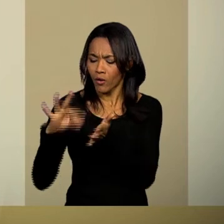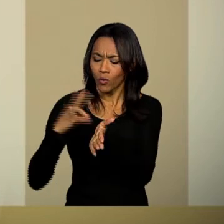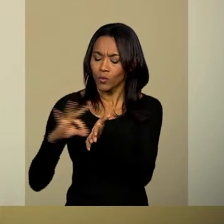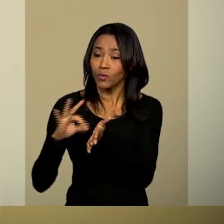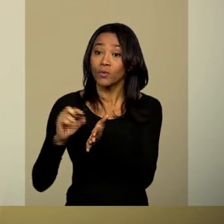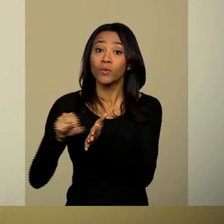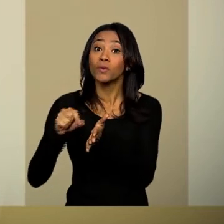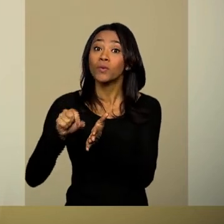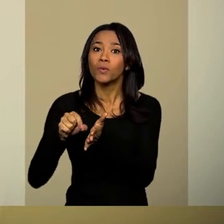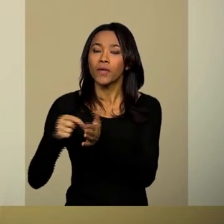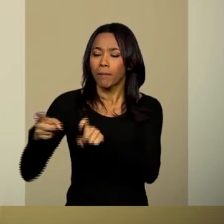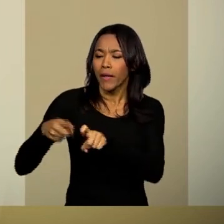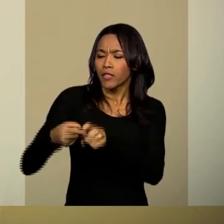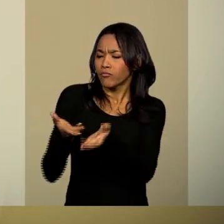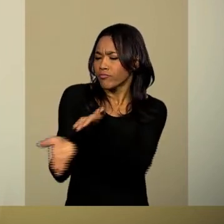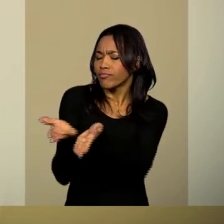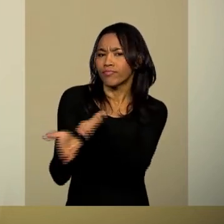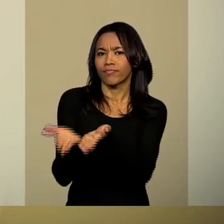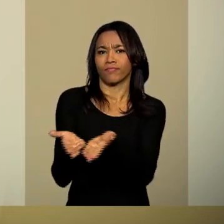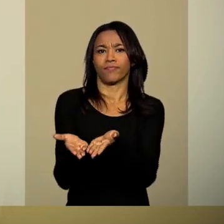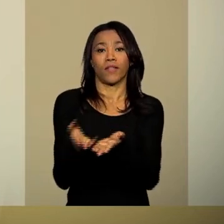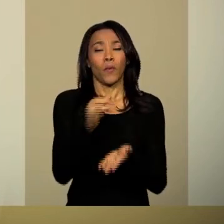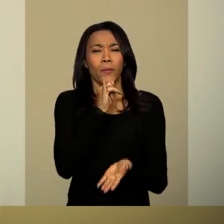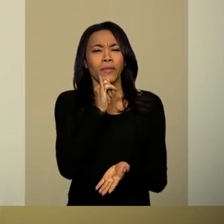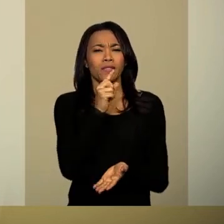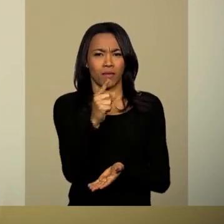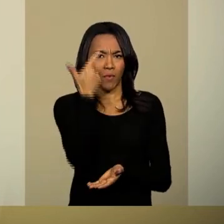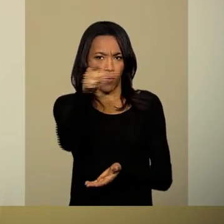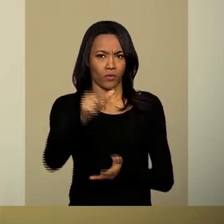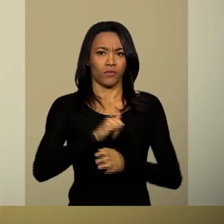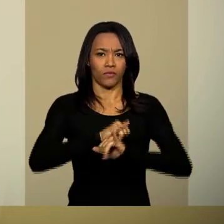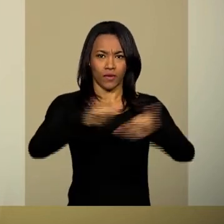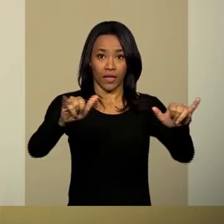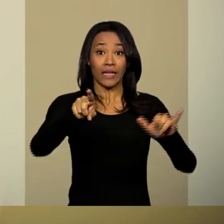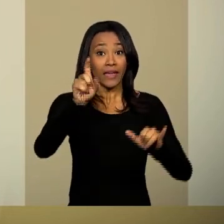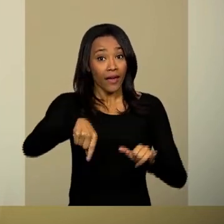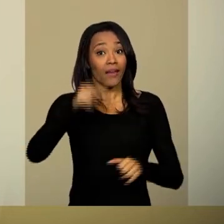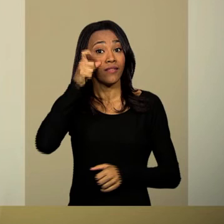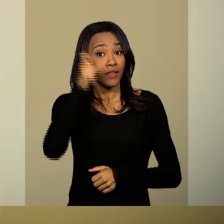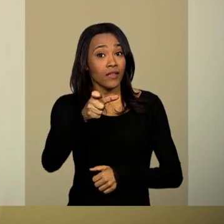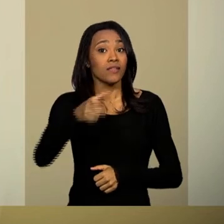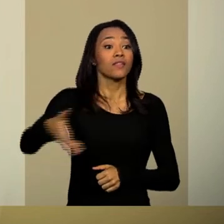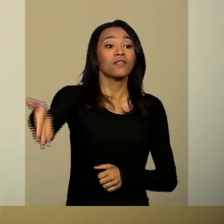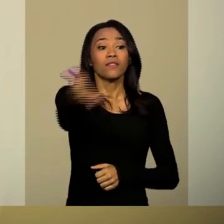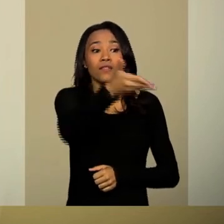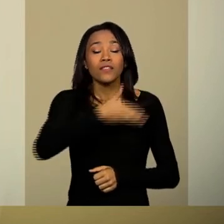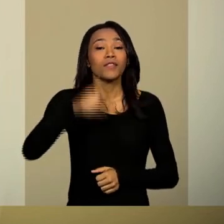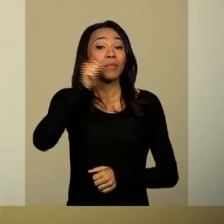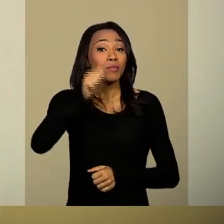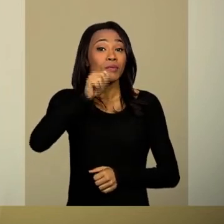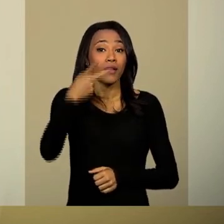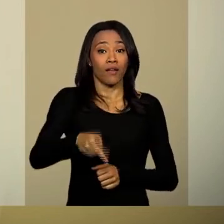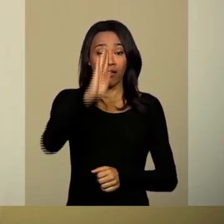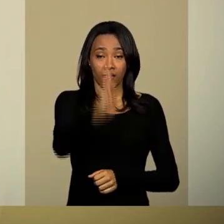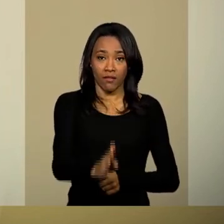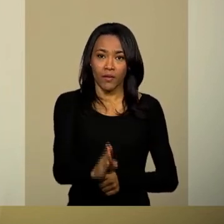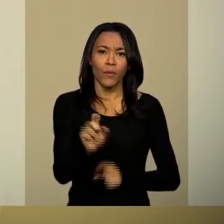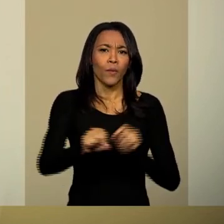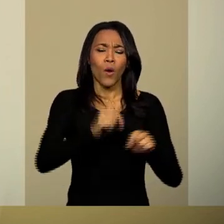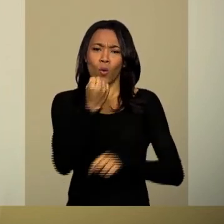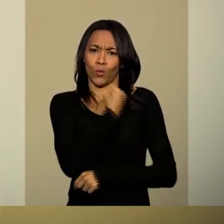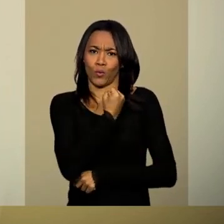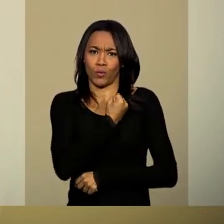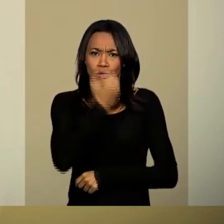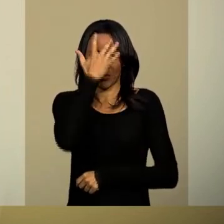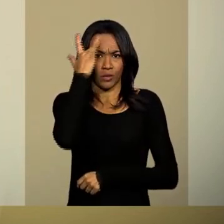janeiro de 2013 vou te dar mais um exemplo Luciano que interessa bastante as nossas mulheres brasileiras o número